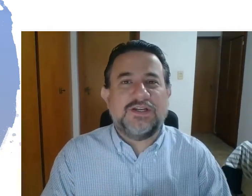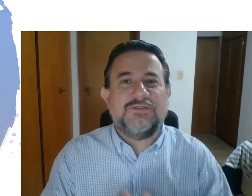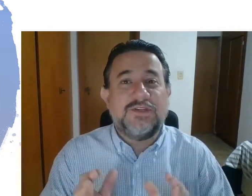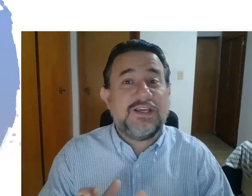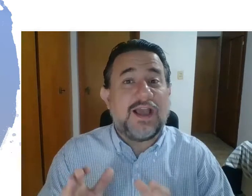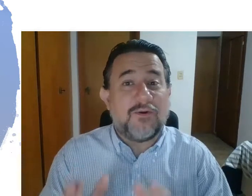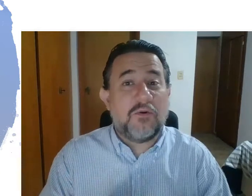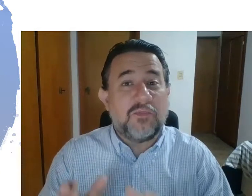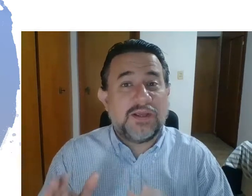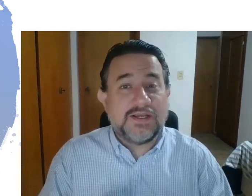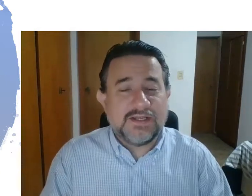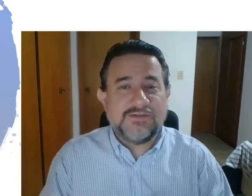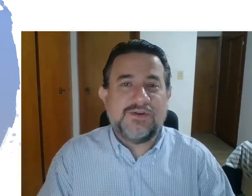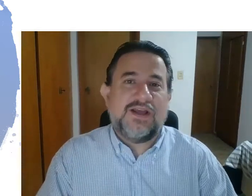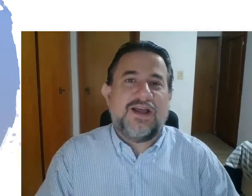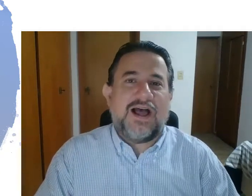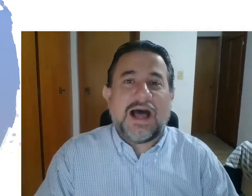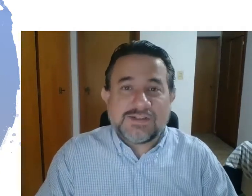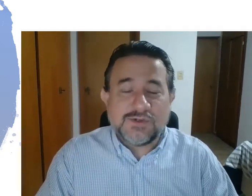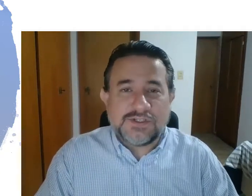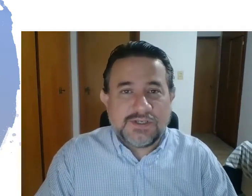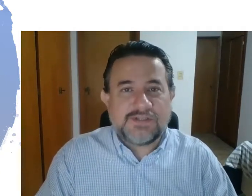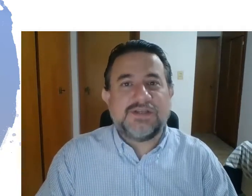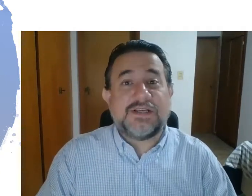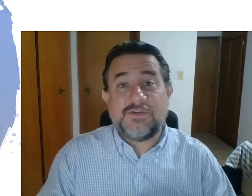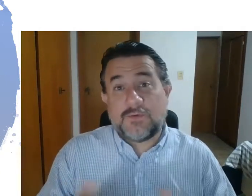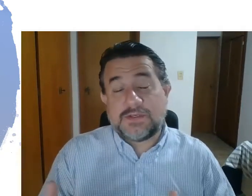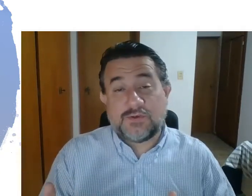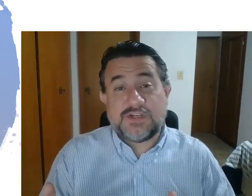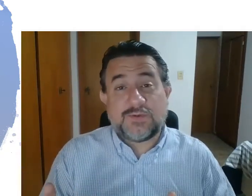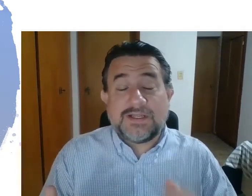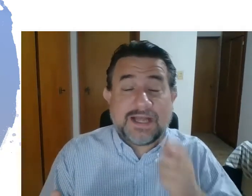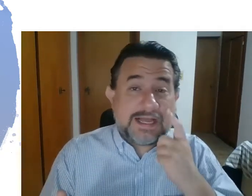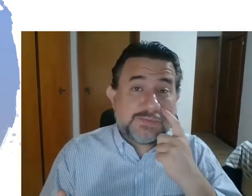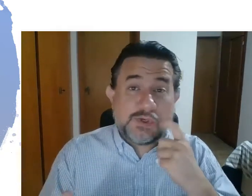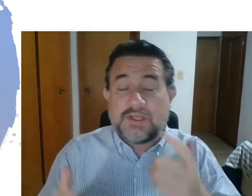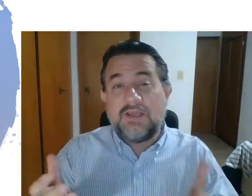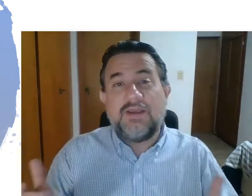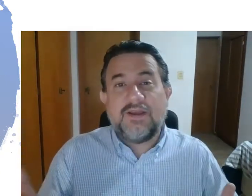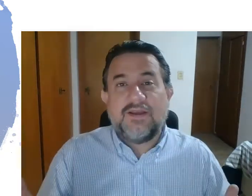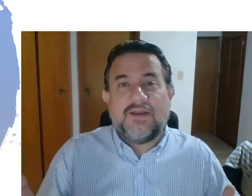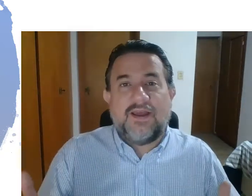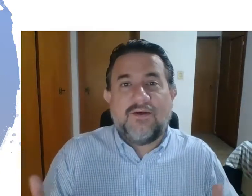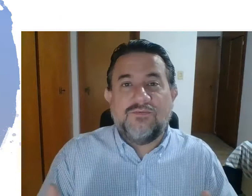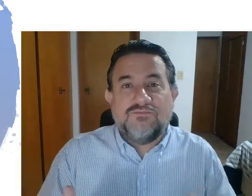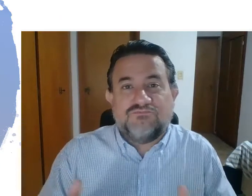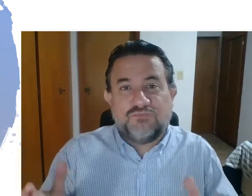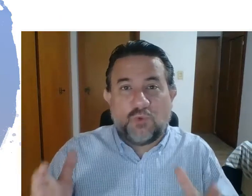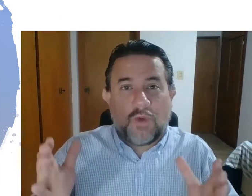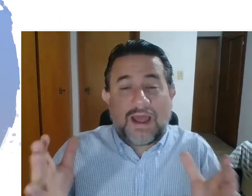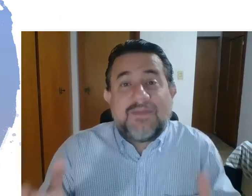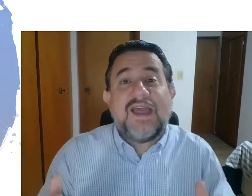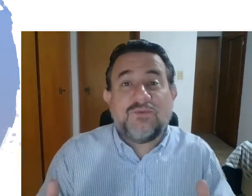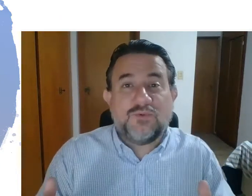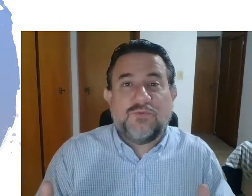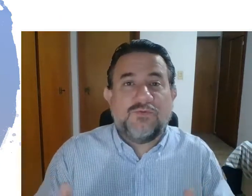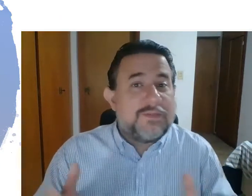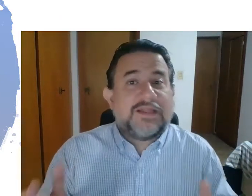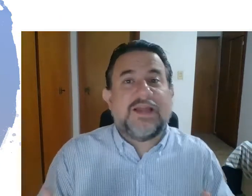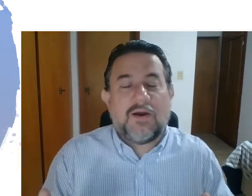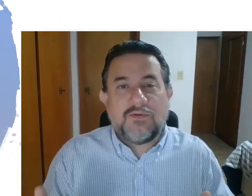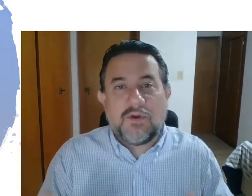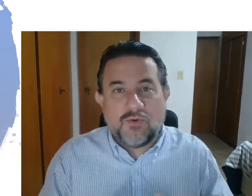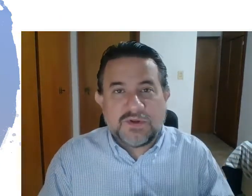esteja estudando e acompanhando as notícias, as informações de atualidades, porque é um